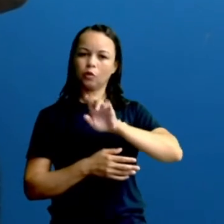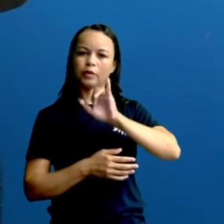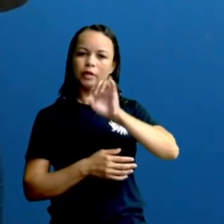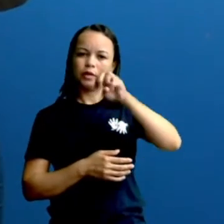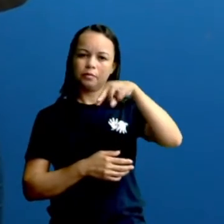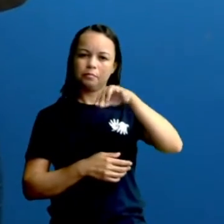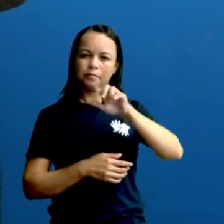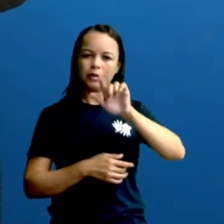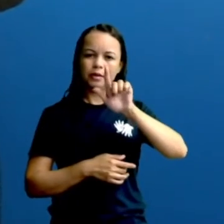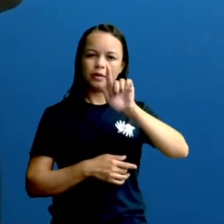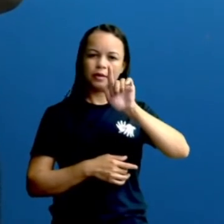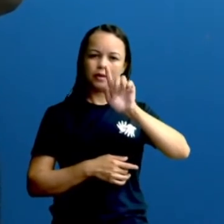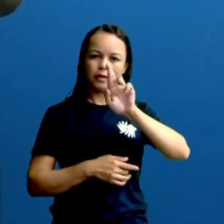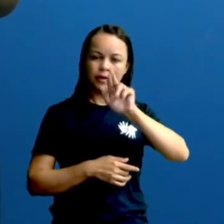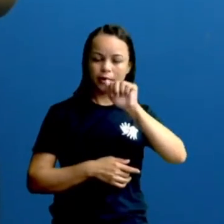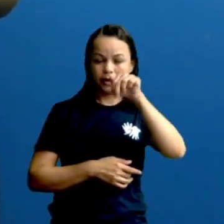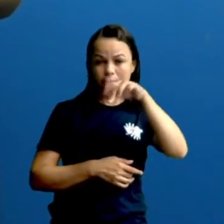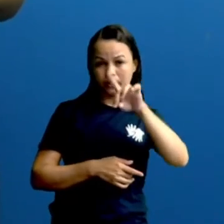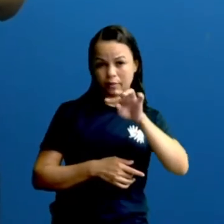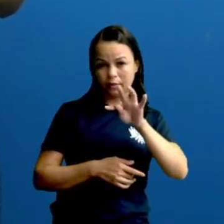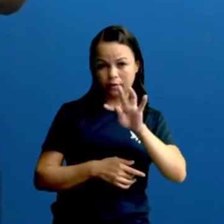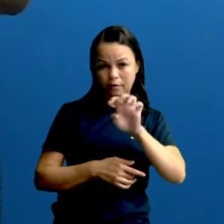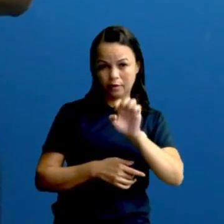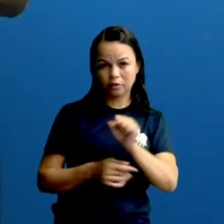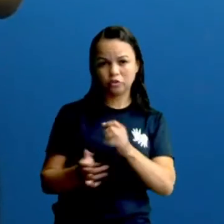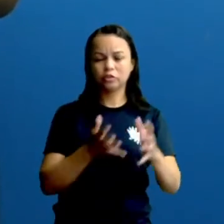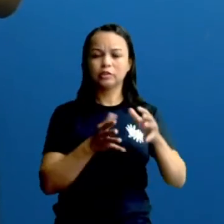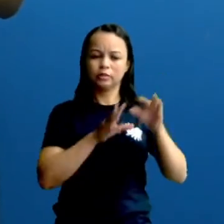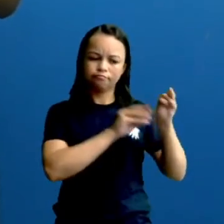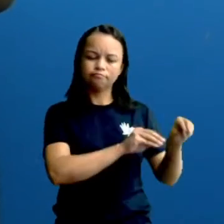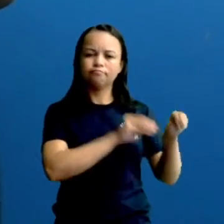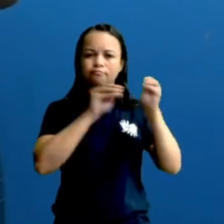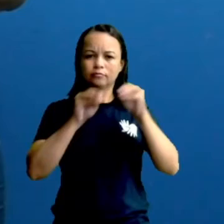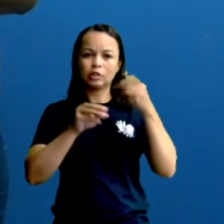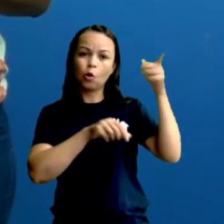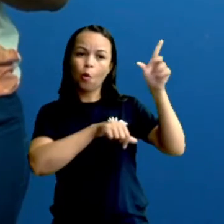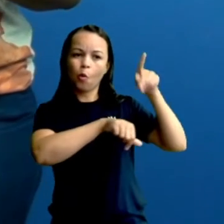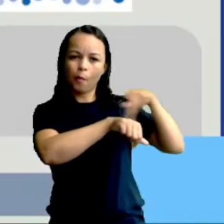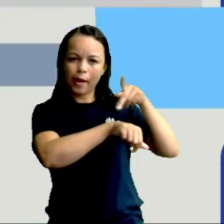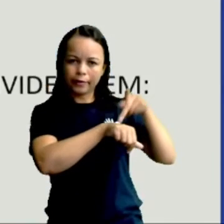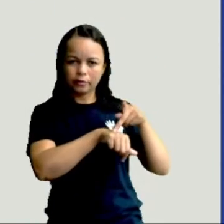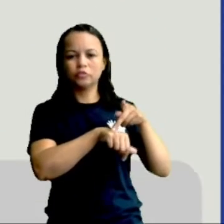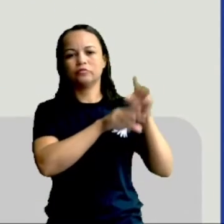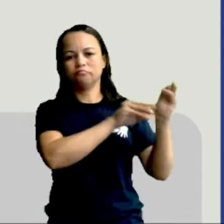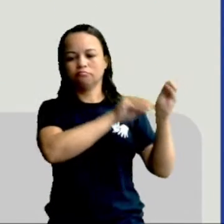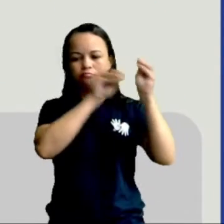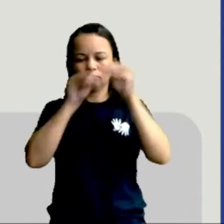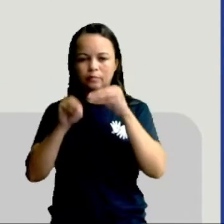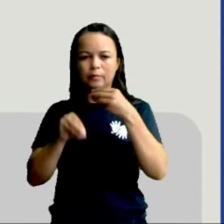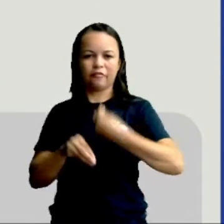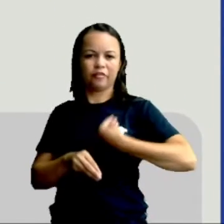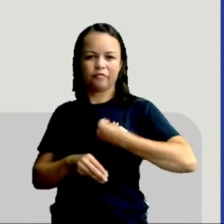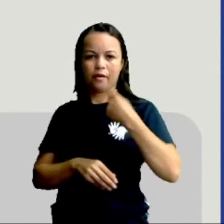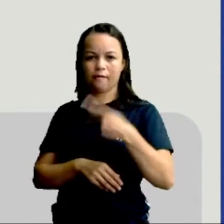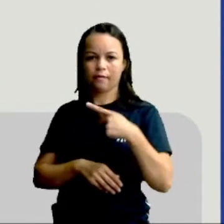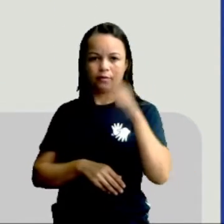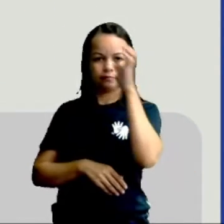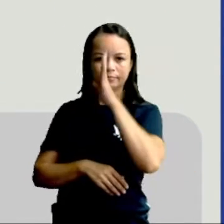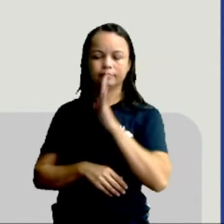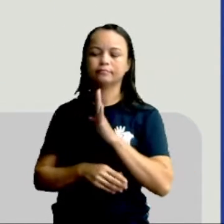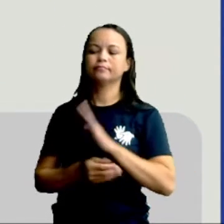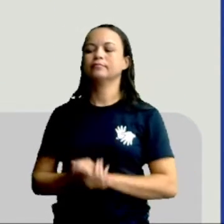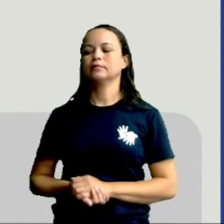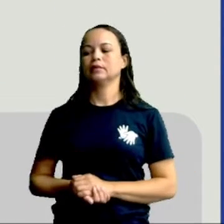pessoa que vem de outro país para morar no nosso, a gente chama de imigrantes. Vamos continuar. Sobre o